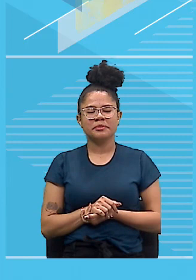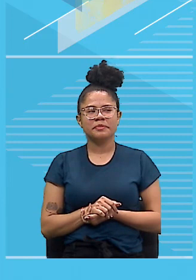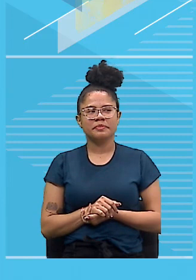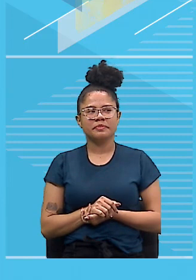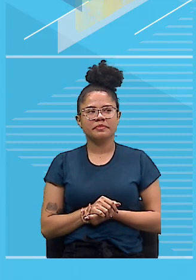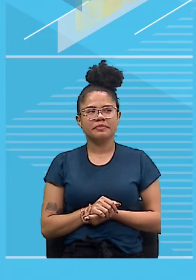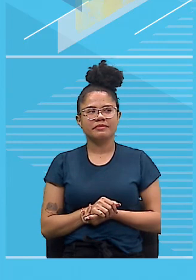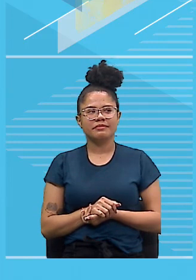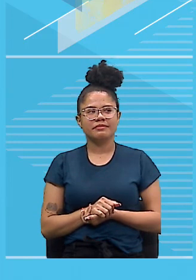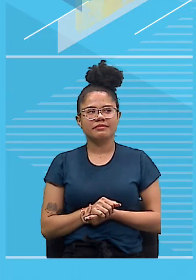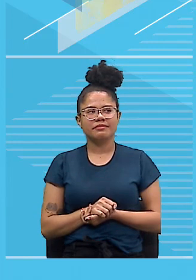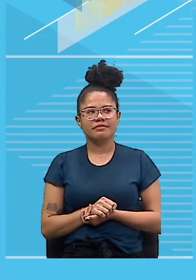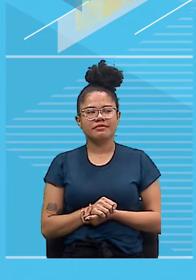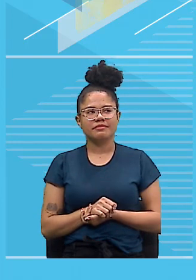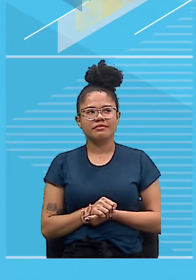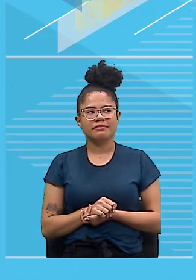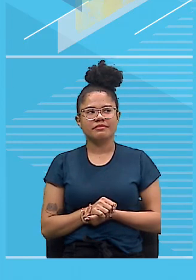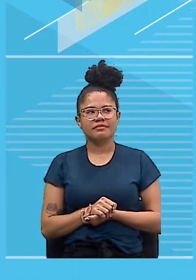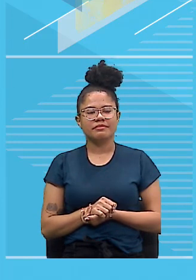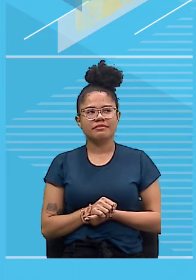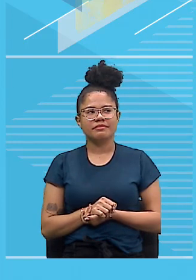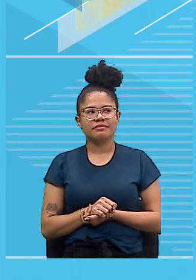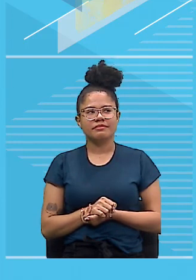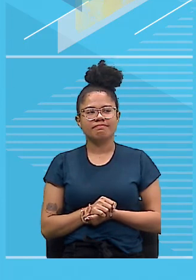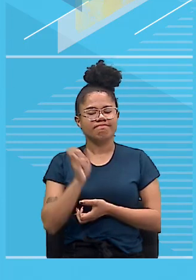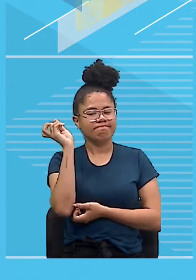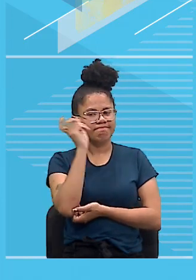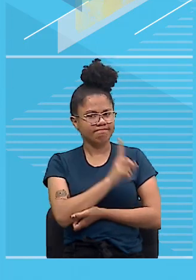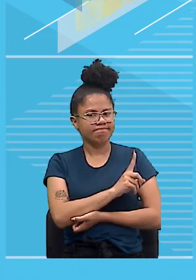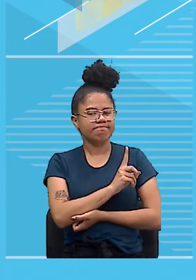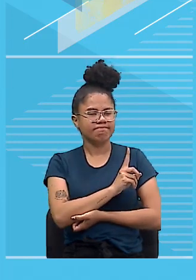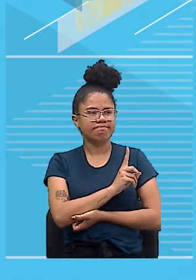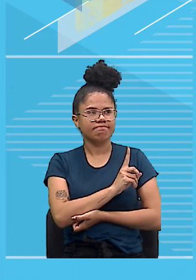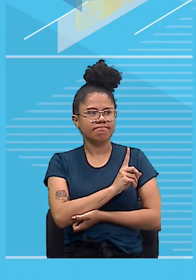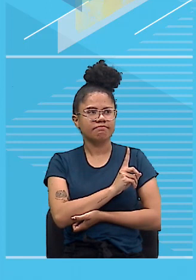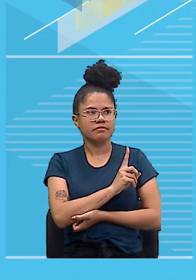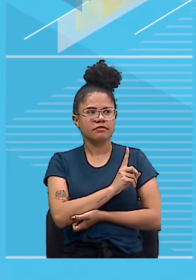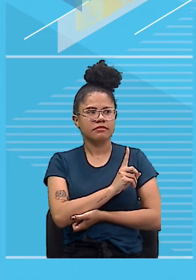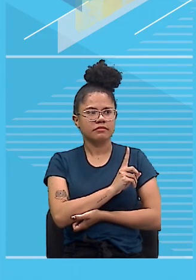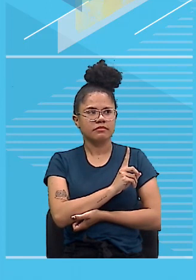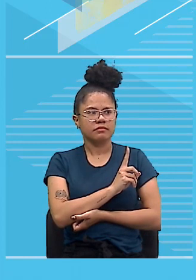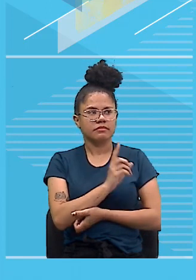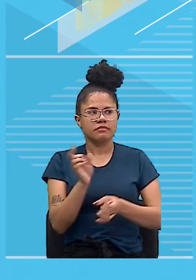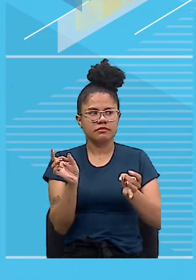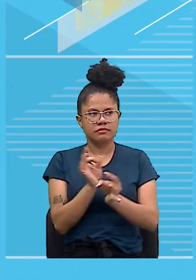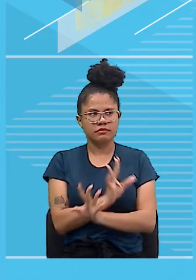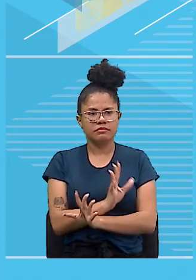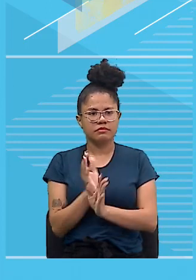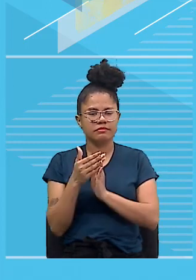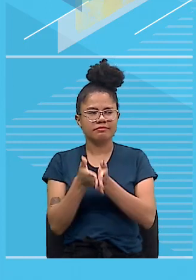difícilmente consegue terminar o seu trajeto Os Piratas são Marianos em barco em lanchas